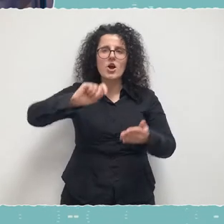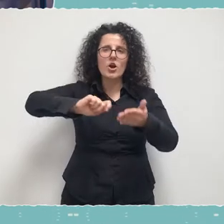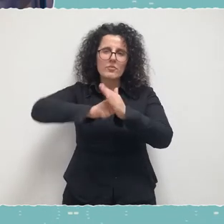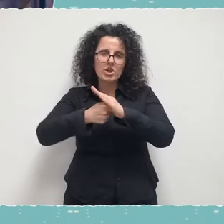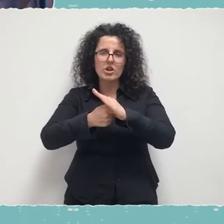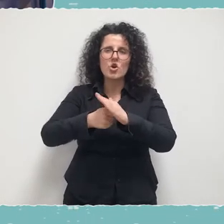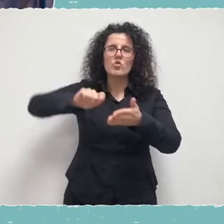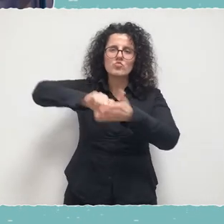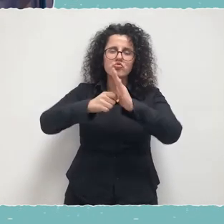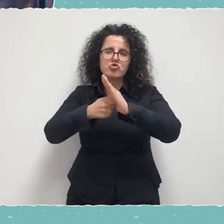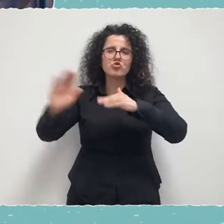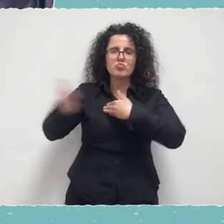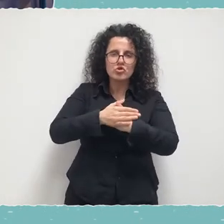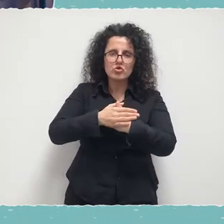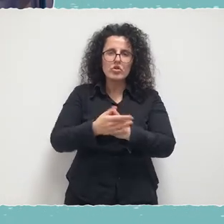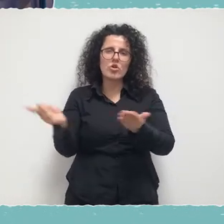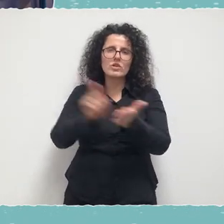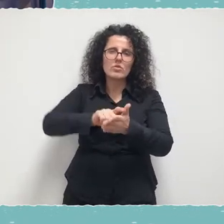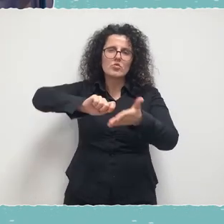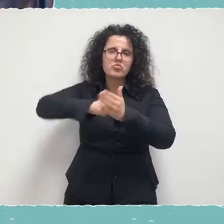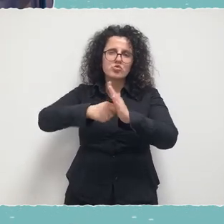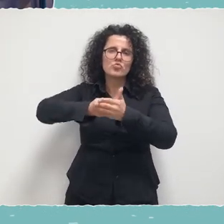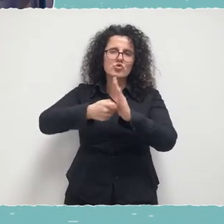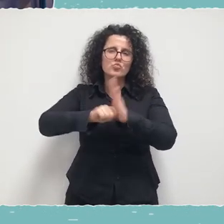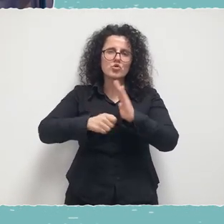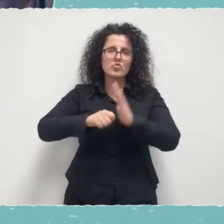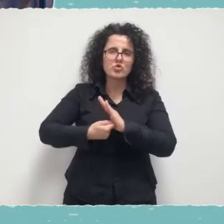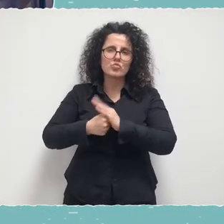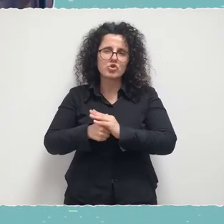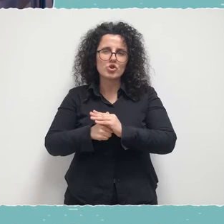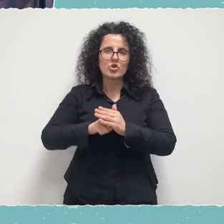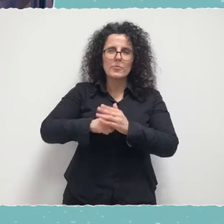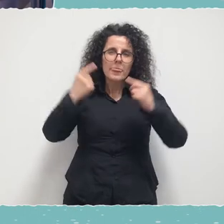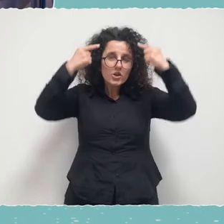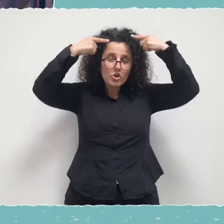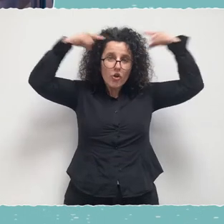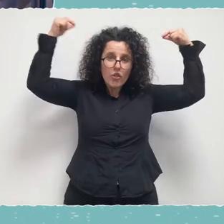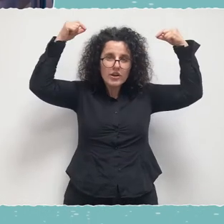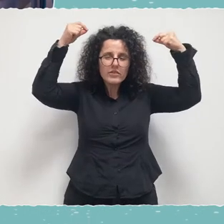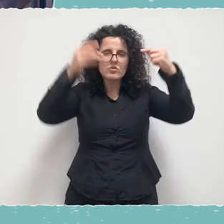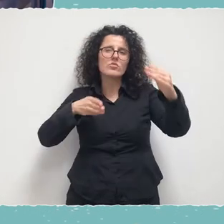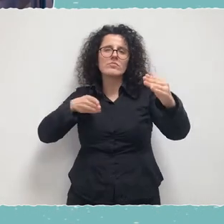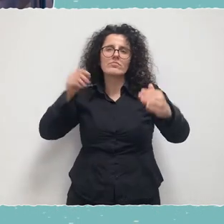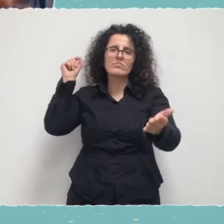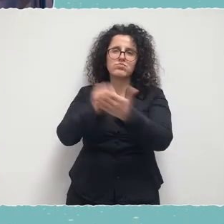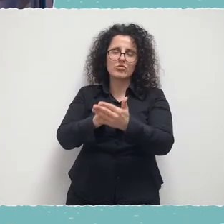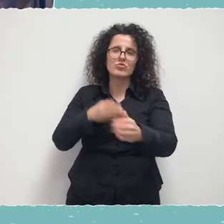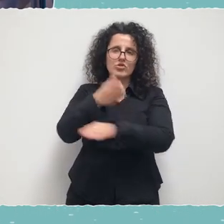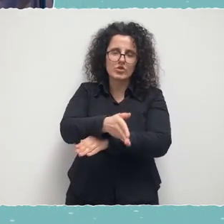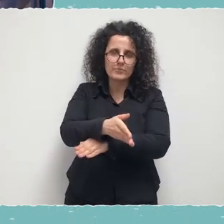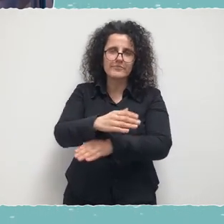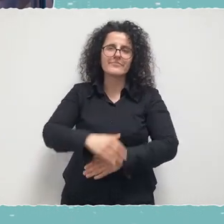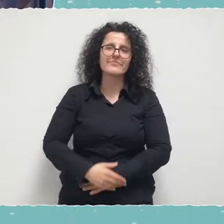correndo. A casa o porquiño grande chegaron ali. Pecharon a porta. Outra vez.